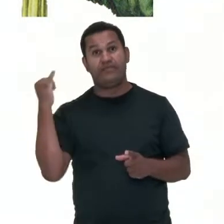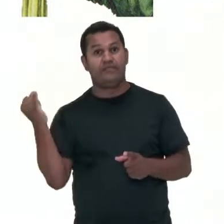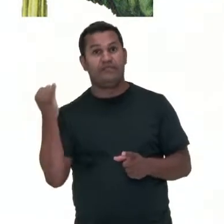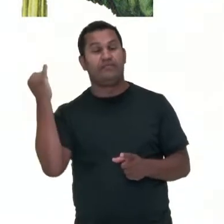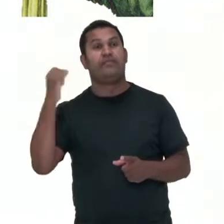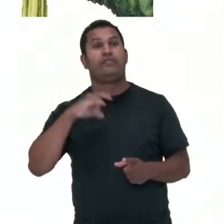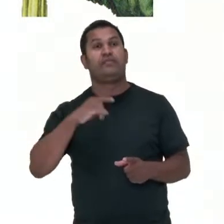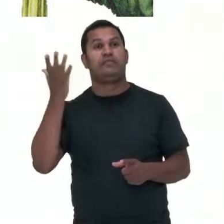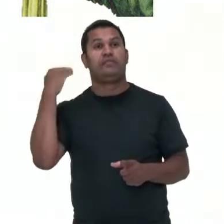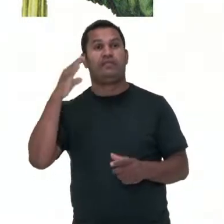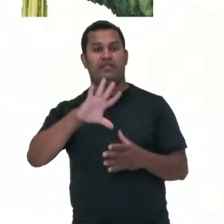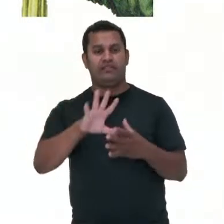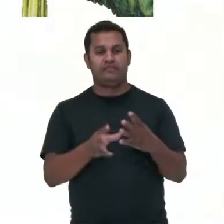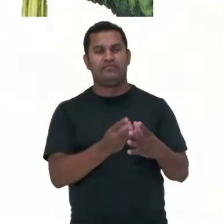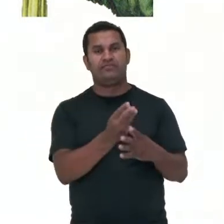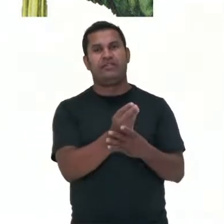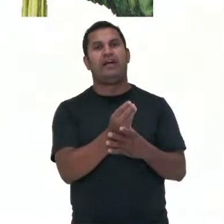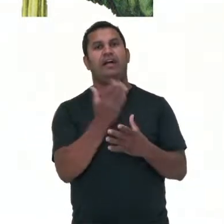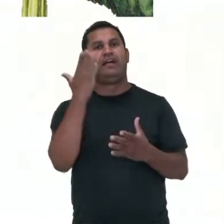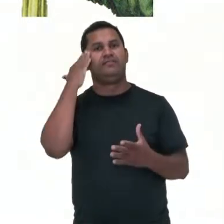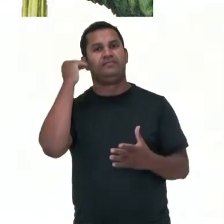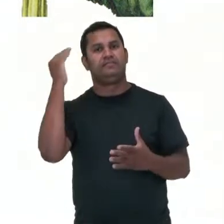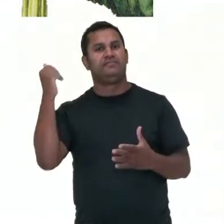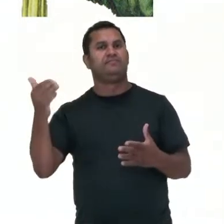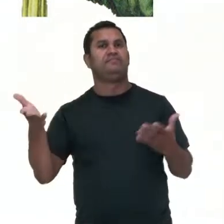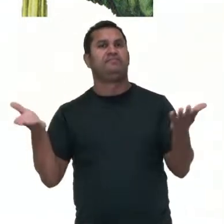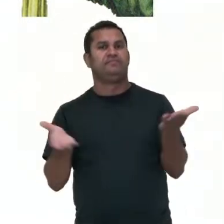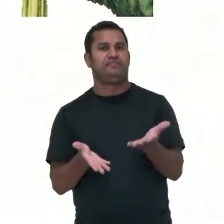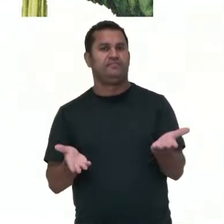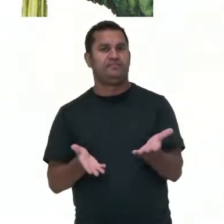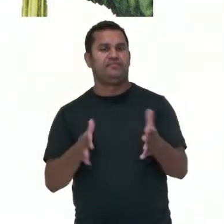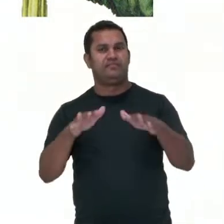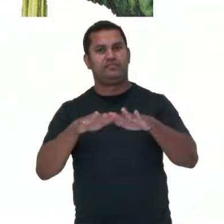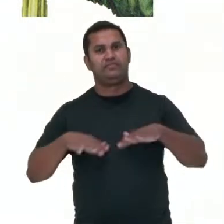experiências e contribuições para a arte moderna. A gente vai ver, pessoal, que